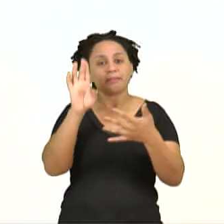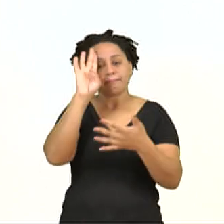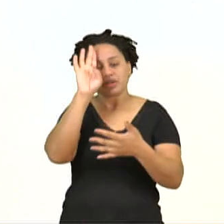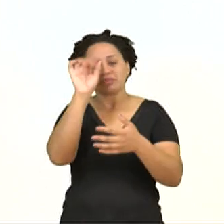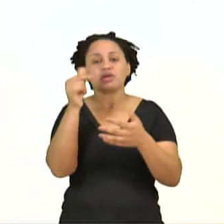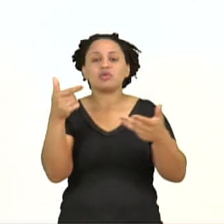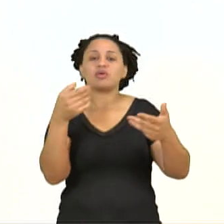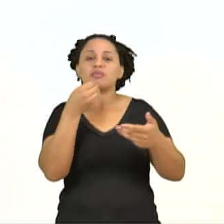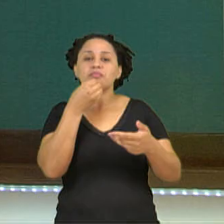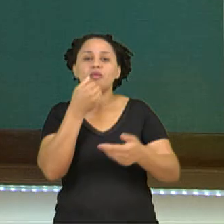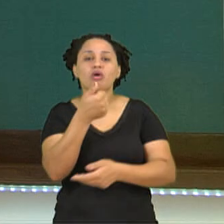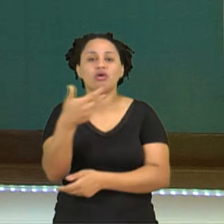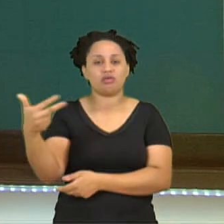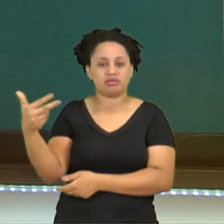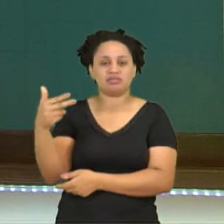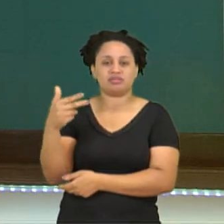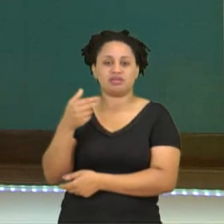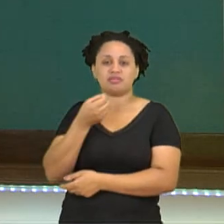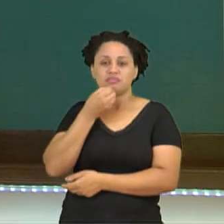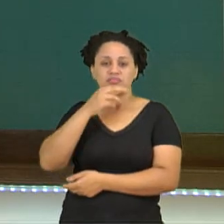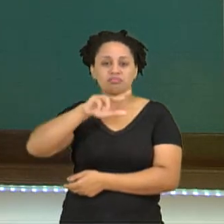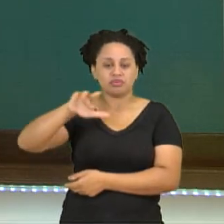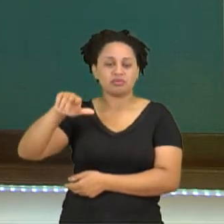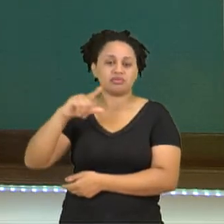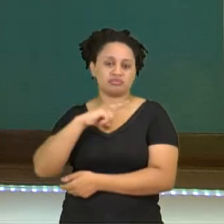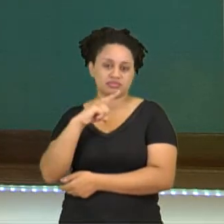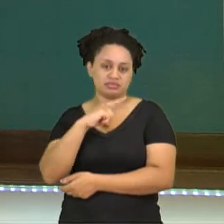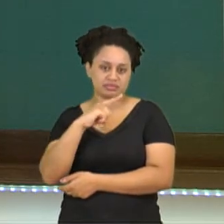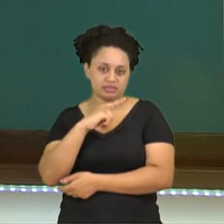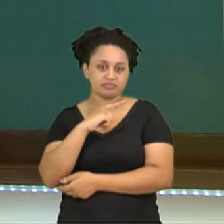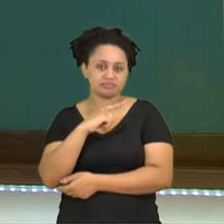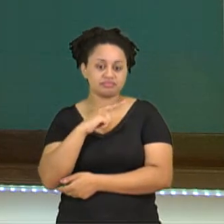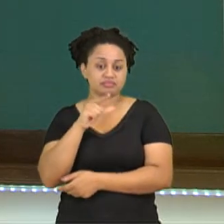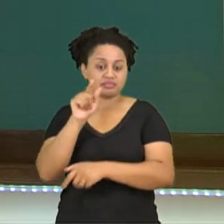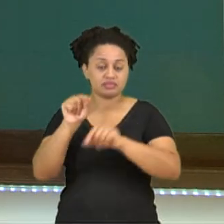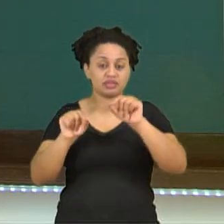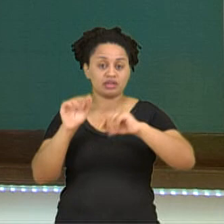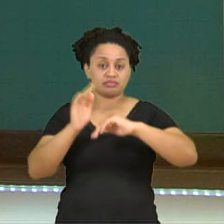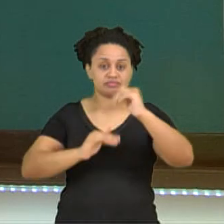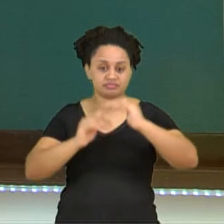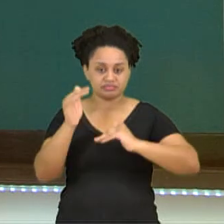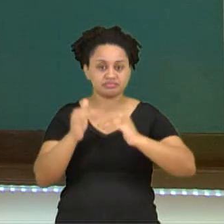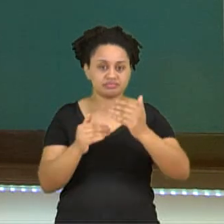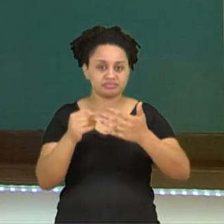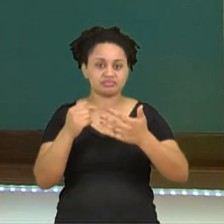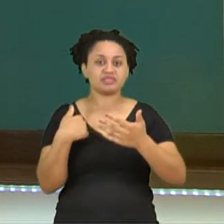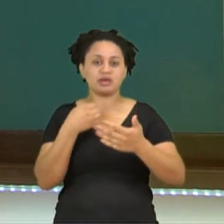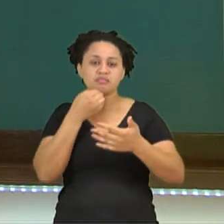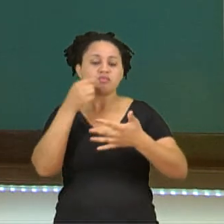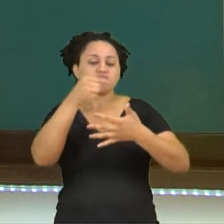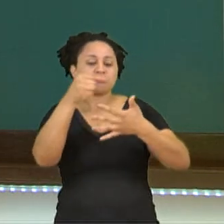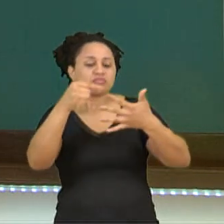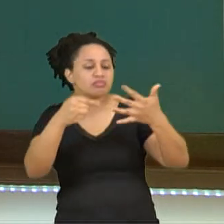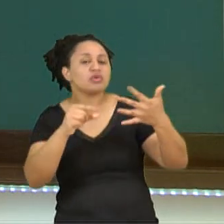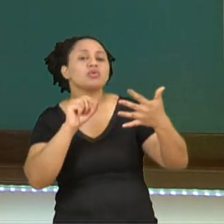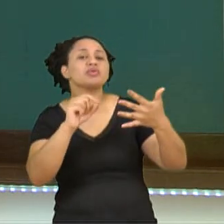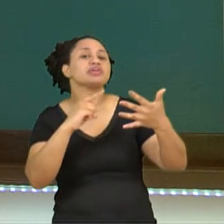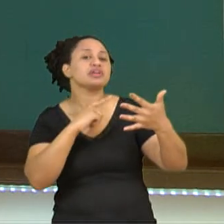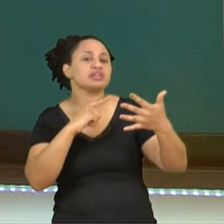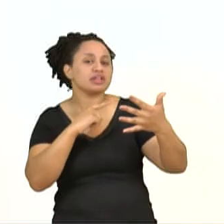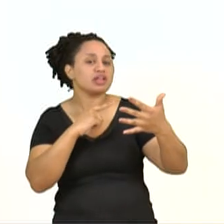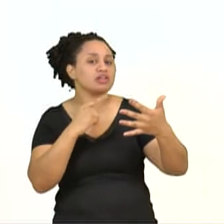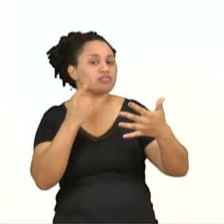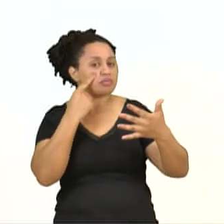dessas modalidades aos praticantes. Falei com vocês, expliquei direitinho, vamos ver se vocês conseguiram